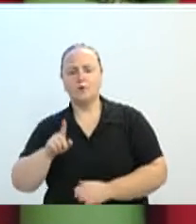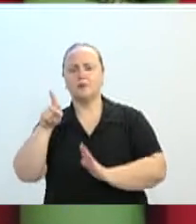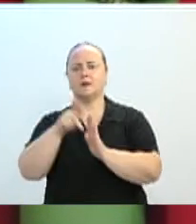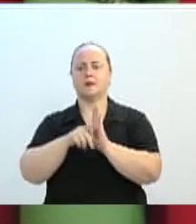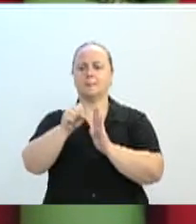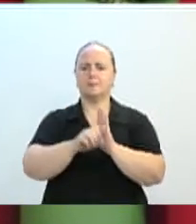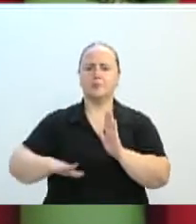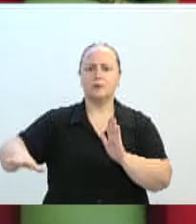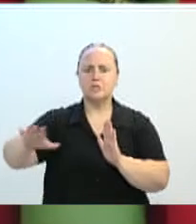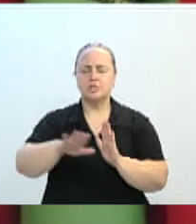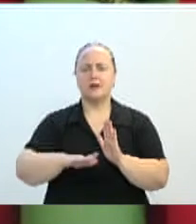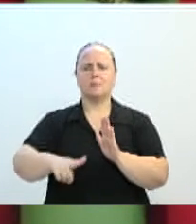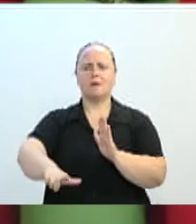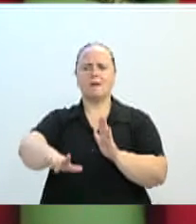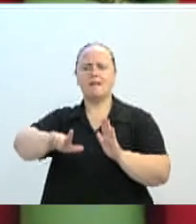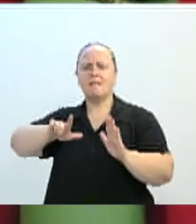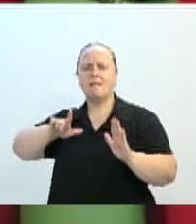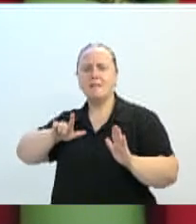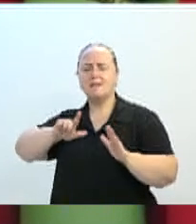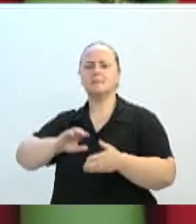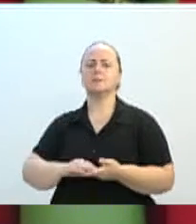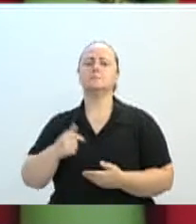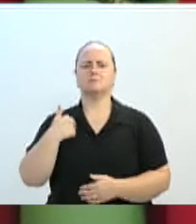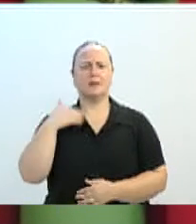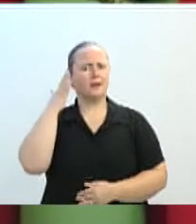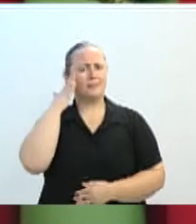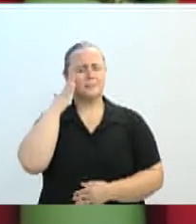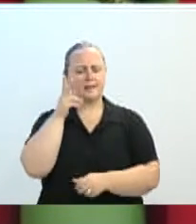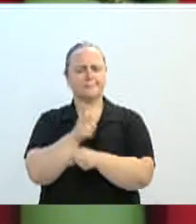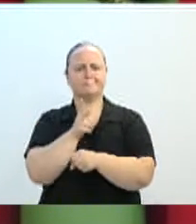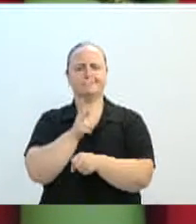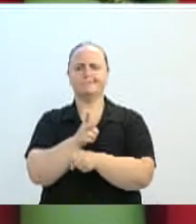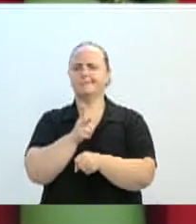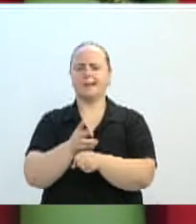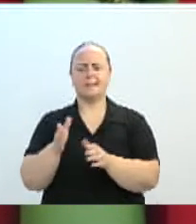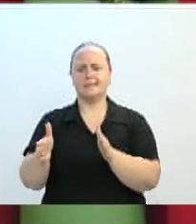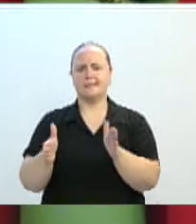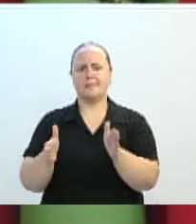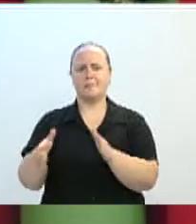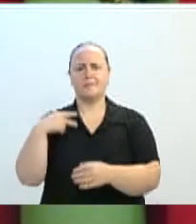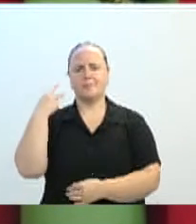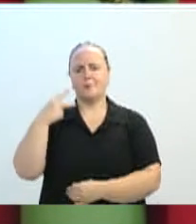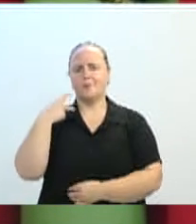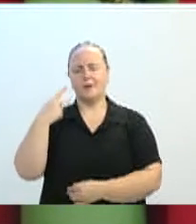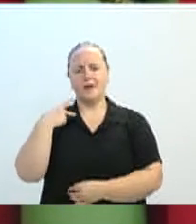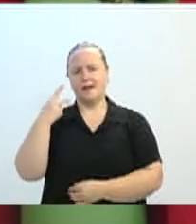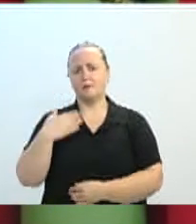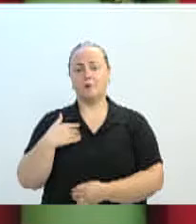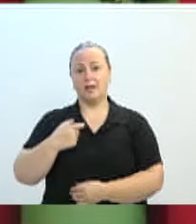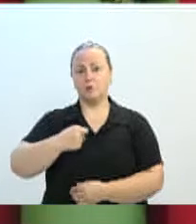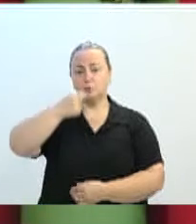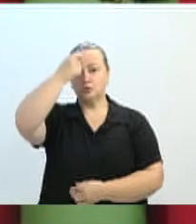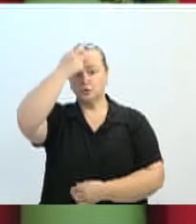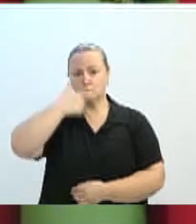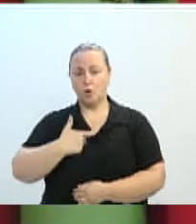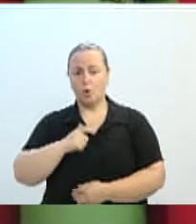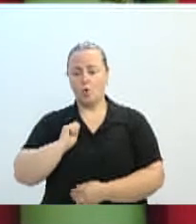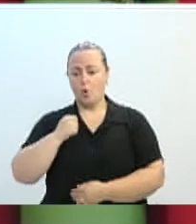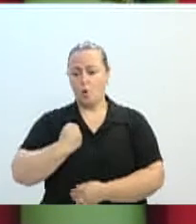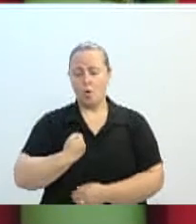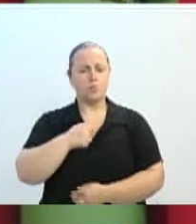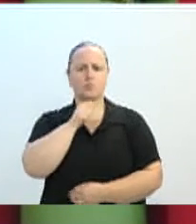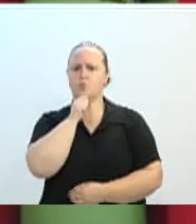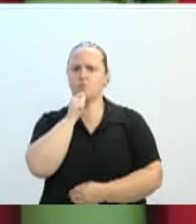antes de ser Vereador isso aqui é temporário a nossa participação da Vida na vida pública e eu sempre digo que não sou estou mas